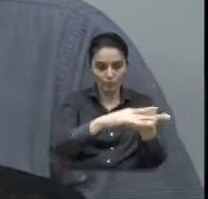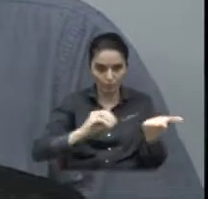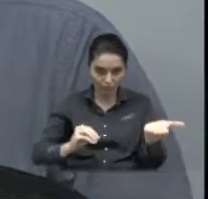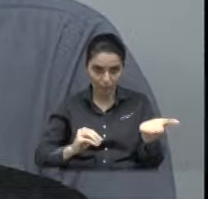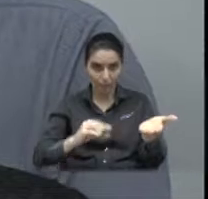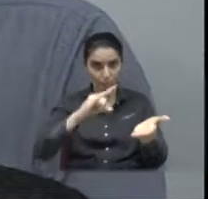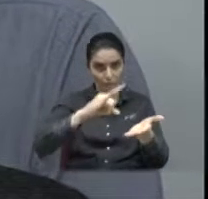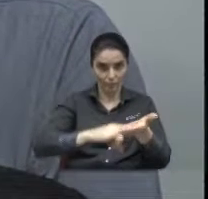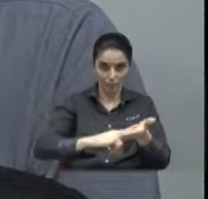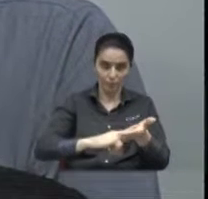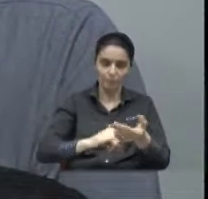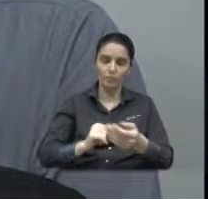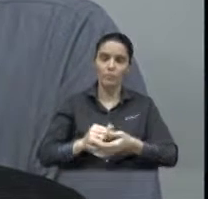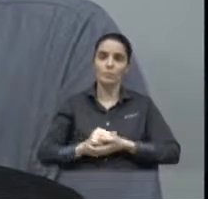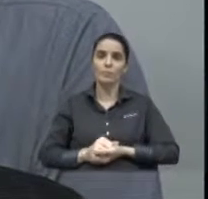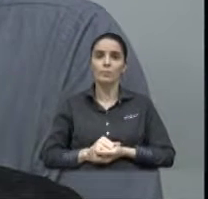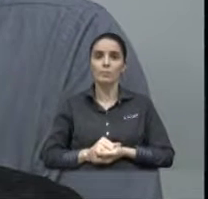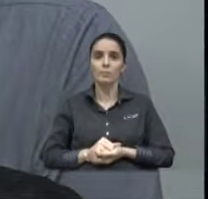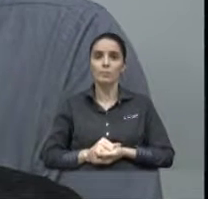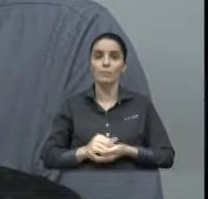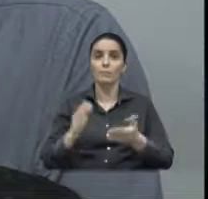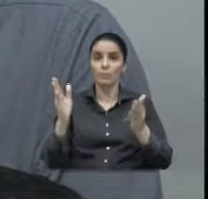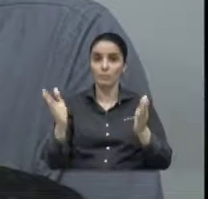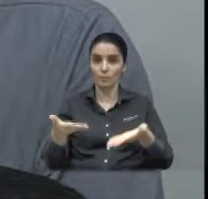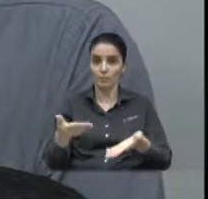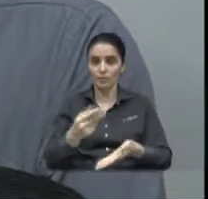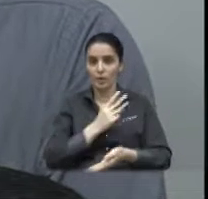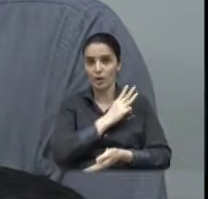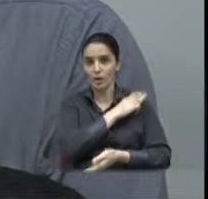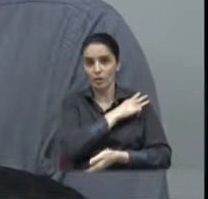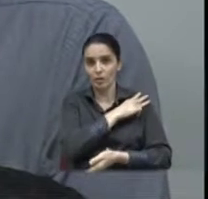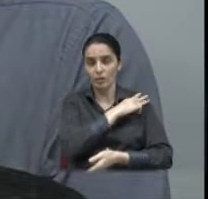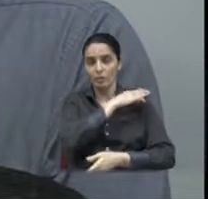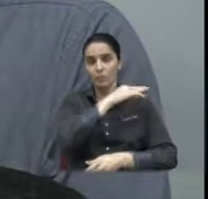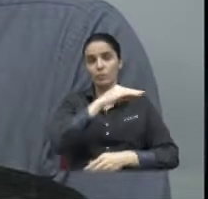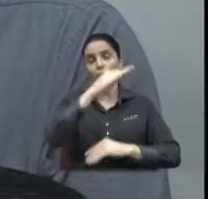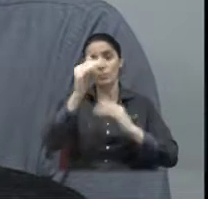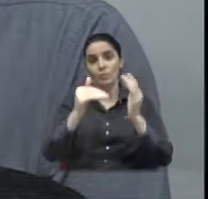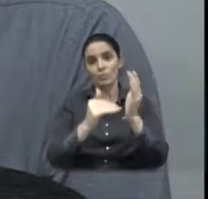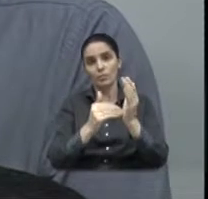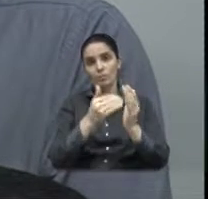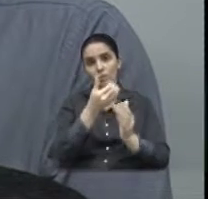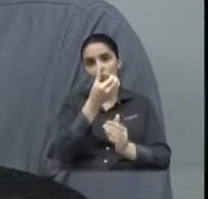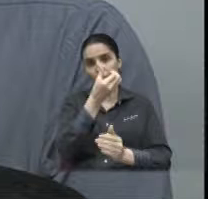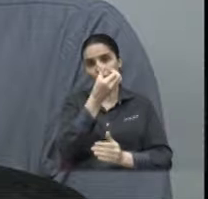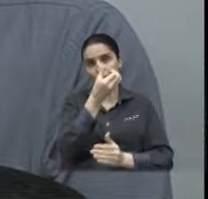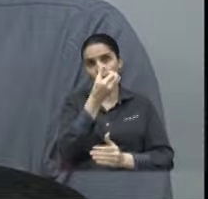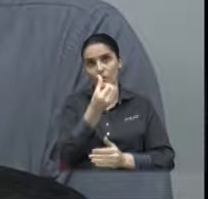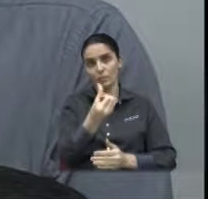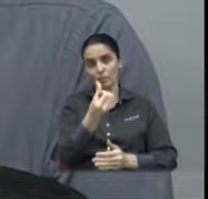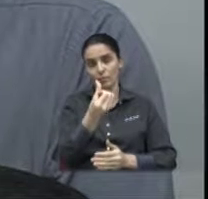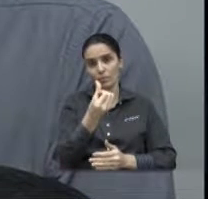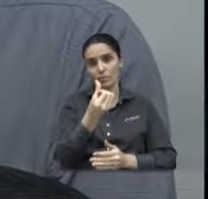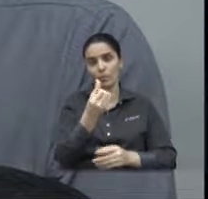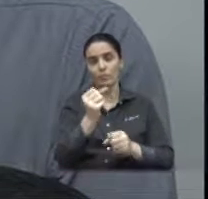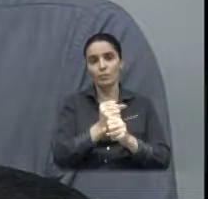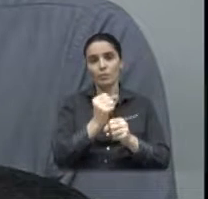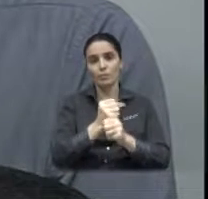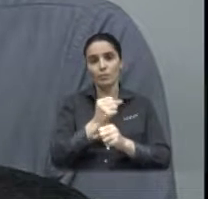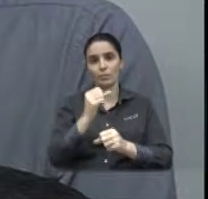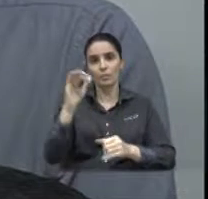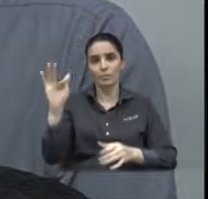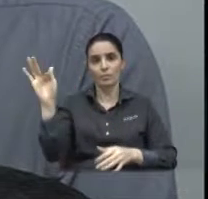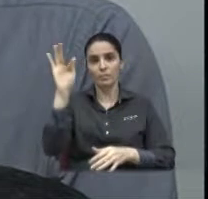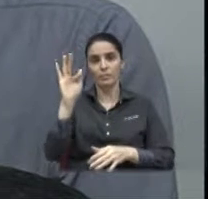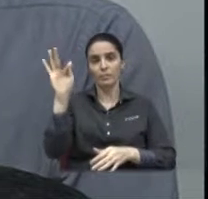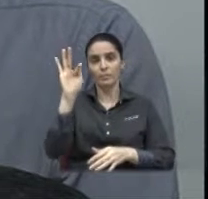a bolsa de ensino médio até o 6º ano de faculdade, para 6 horas ele ganha R$